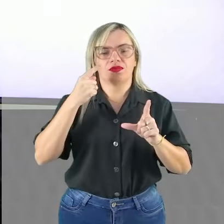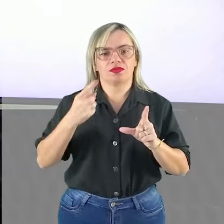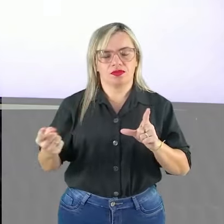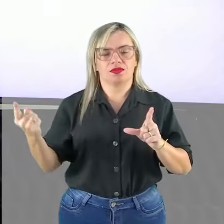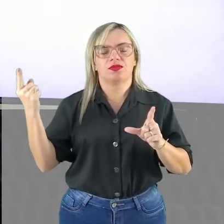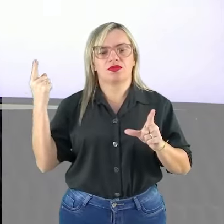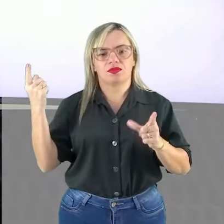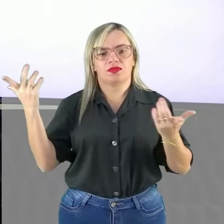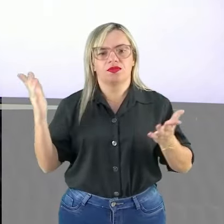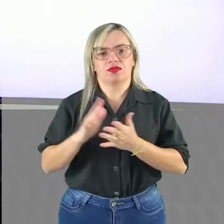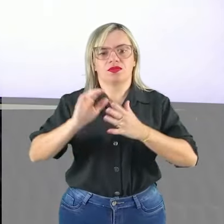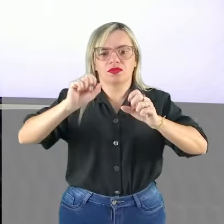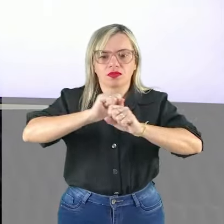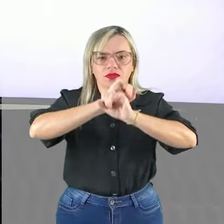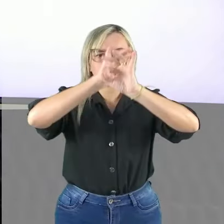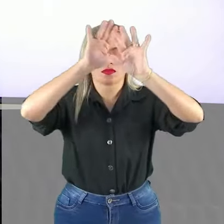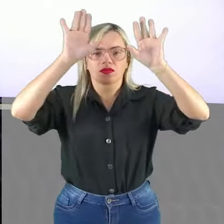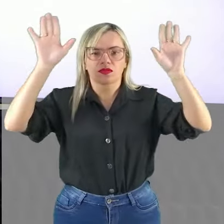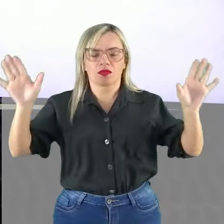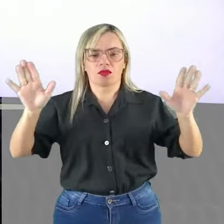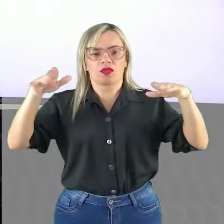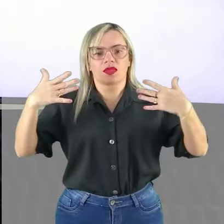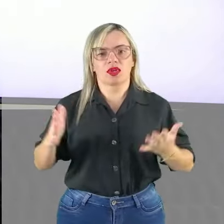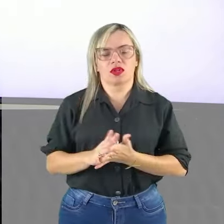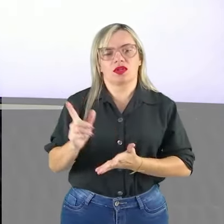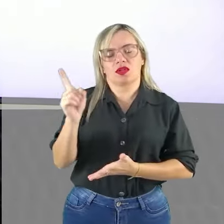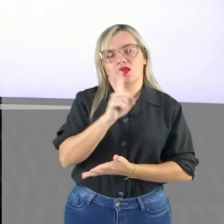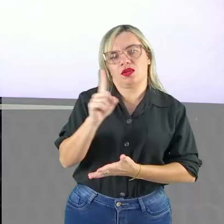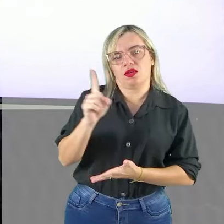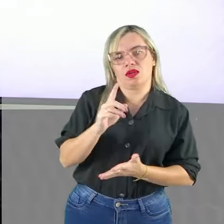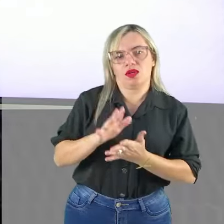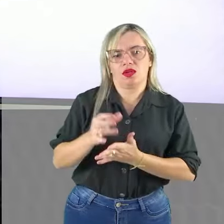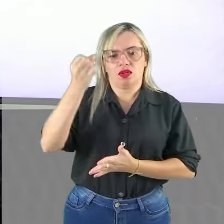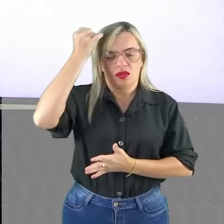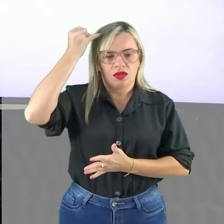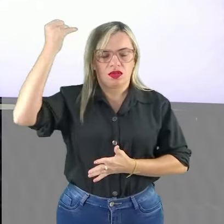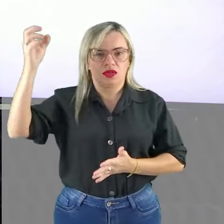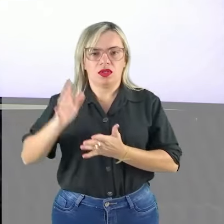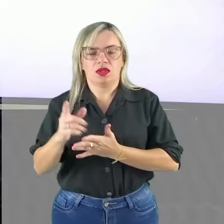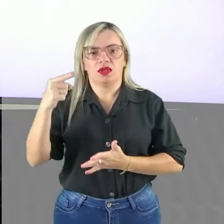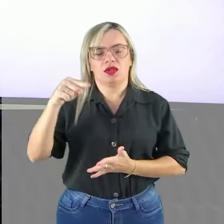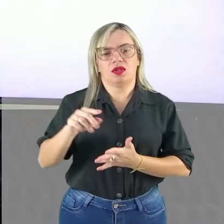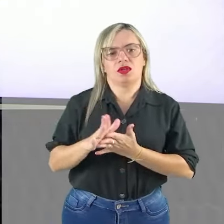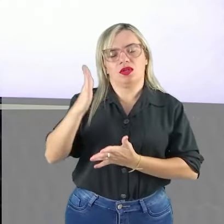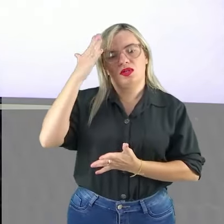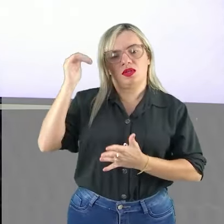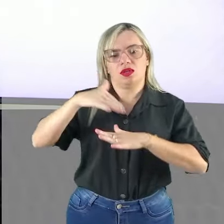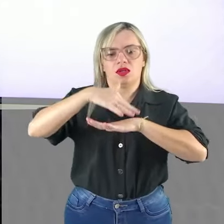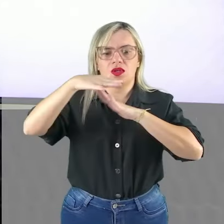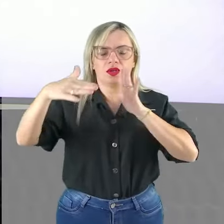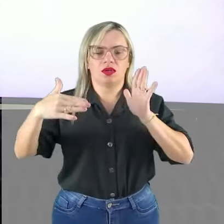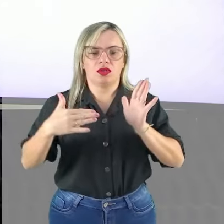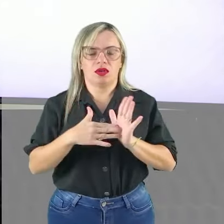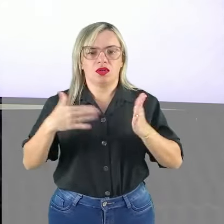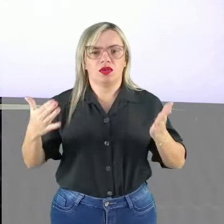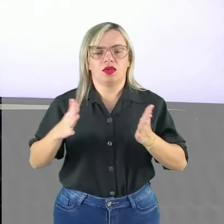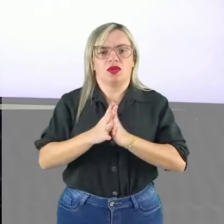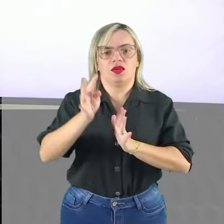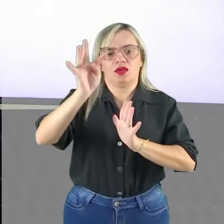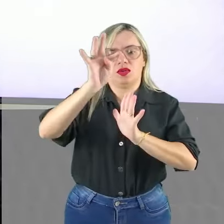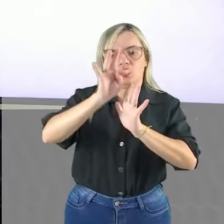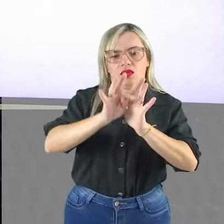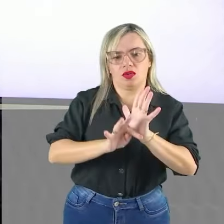questão é uma questão Clara que determina que não há a ideia de você saber tudo que está ali dentro do